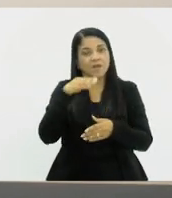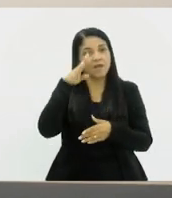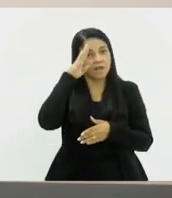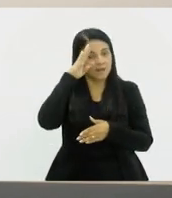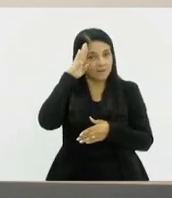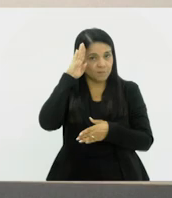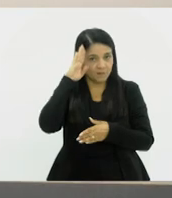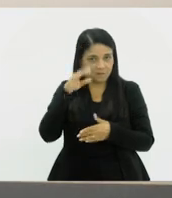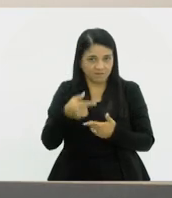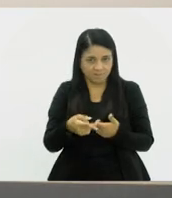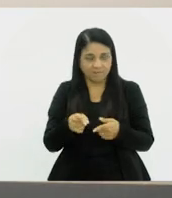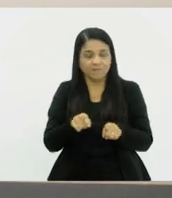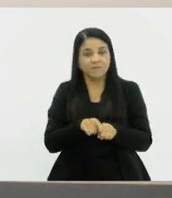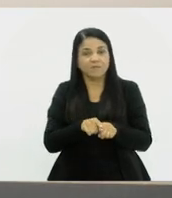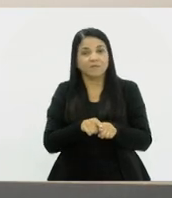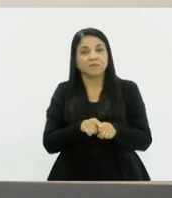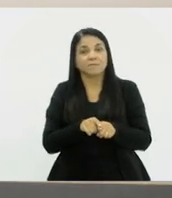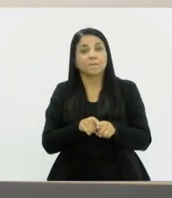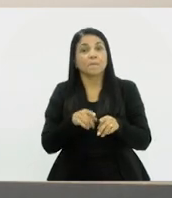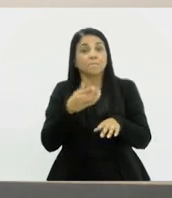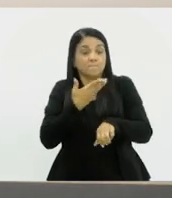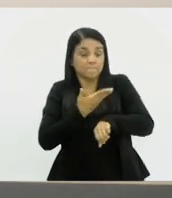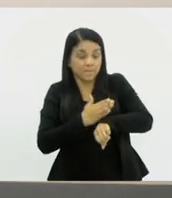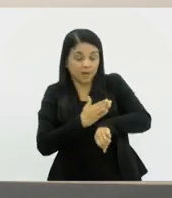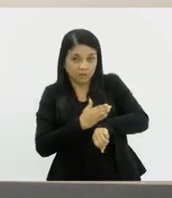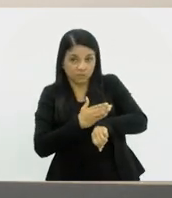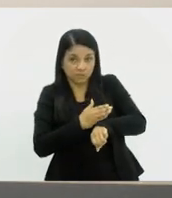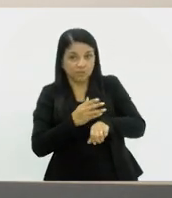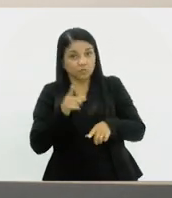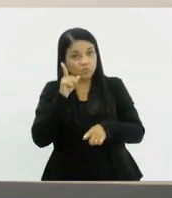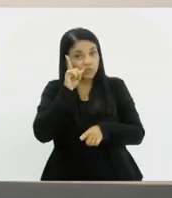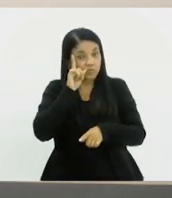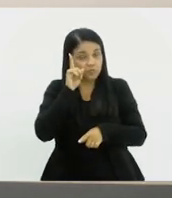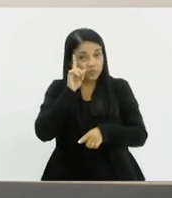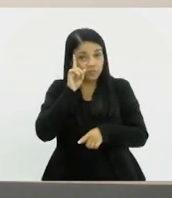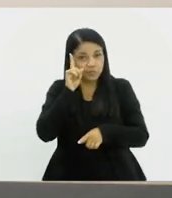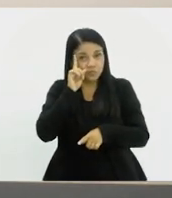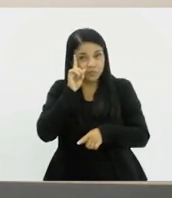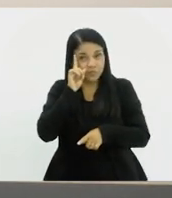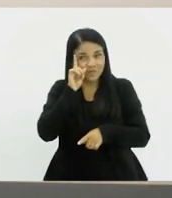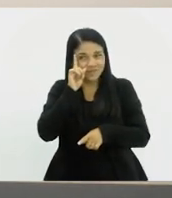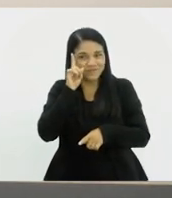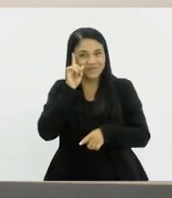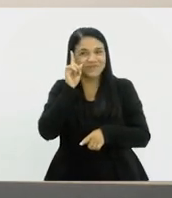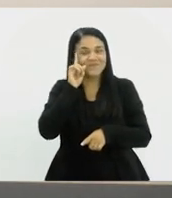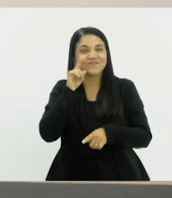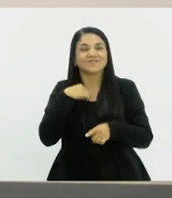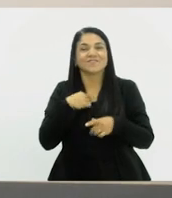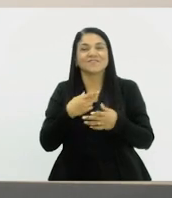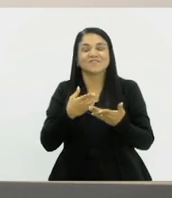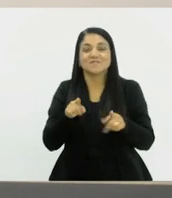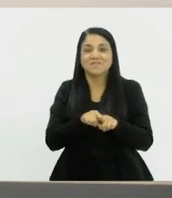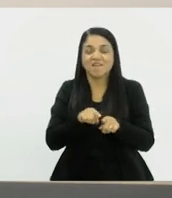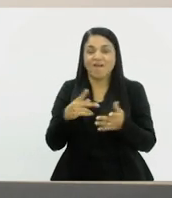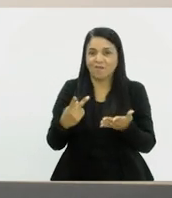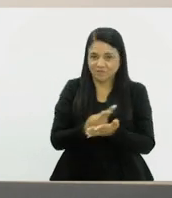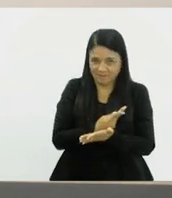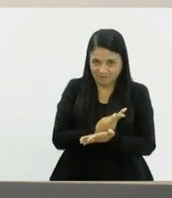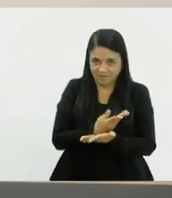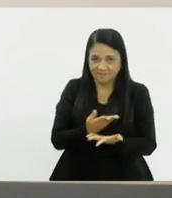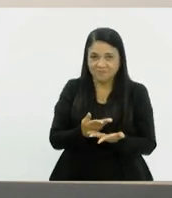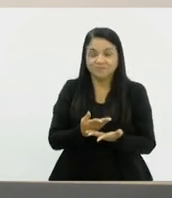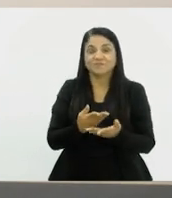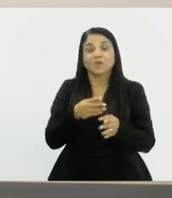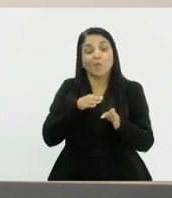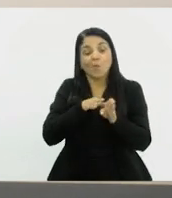tá agora partindo pra parte prática né no Dia a Dia da como como se conduz uma ocorrência tá e